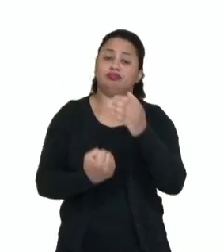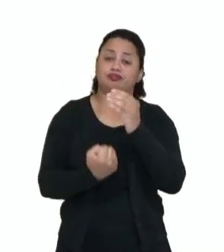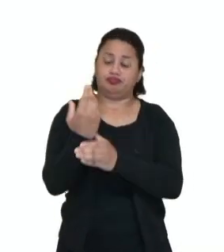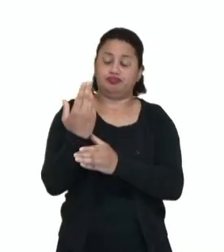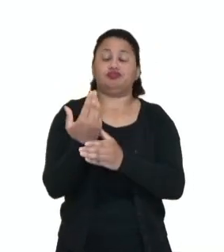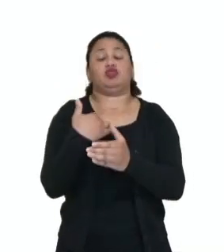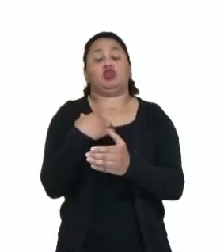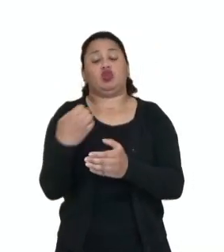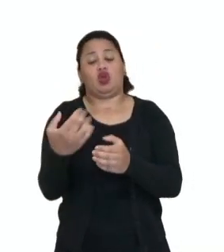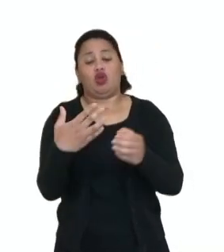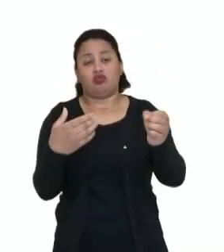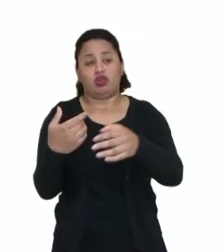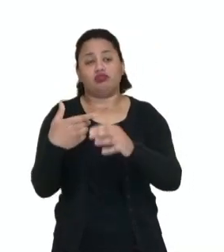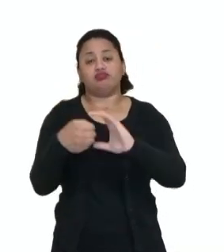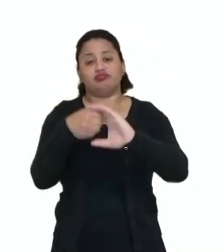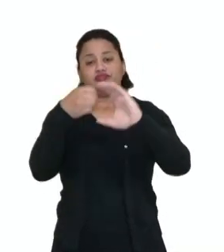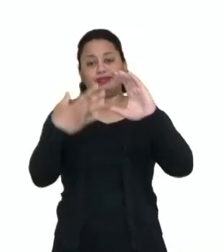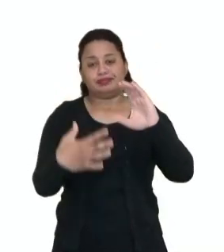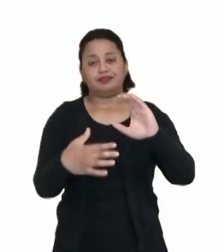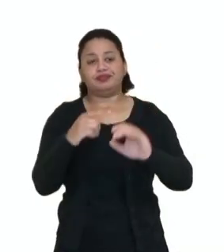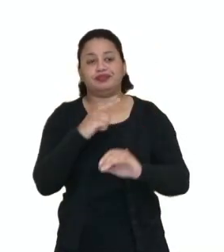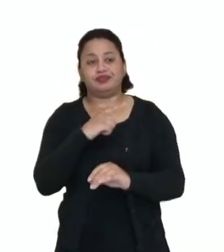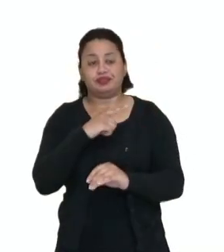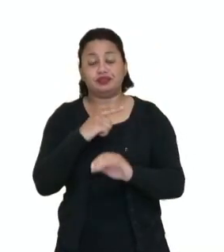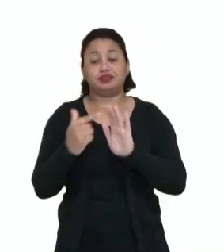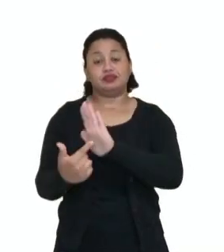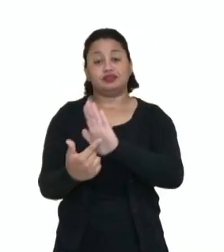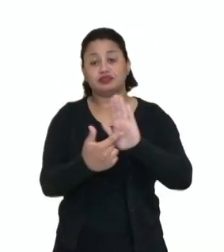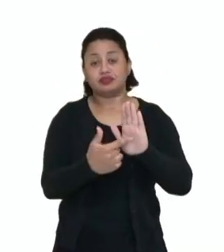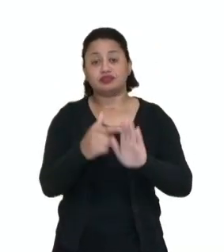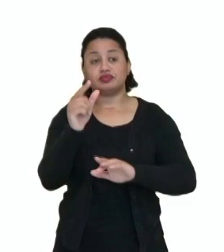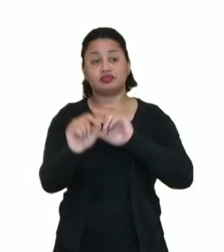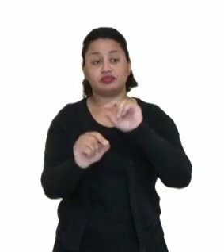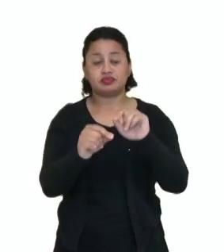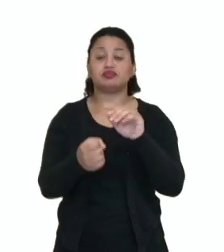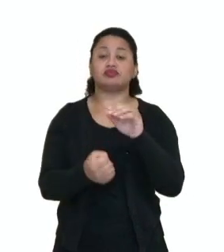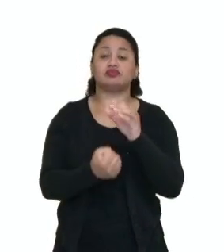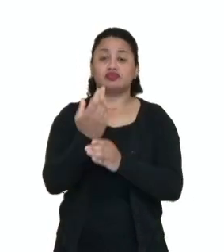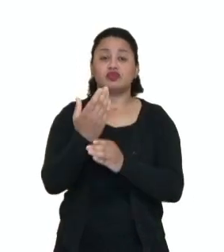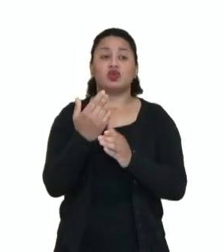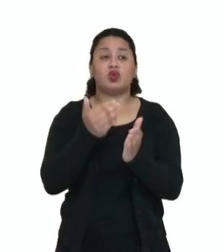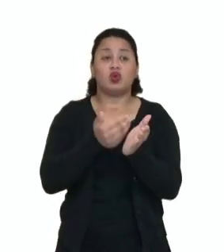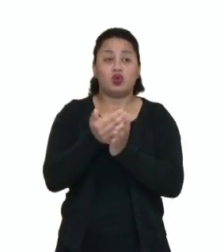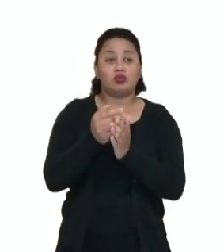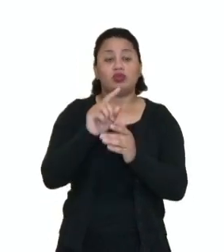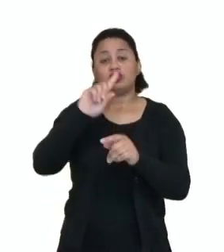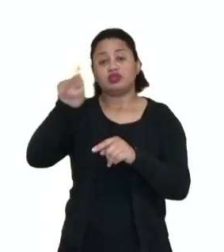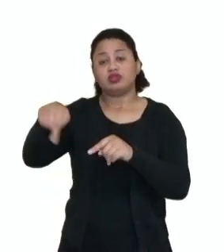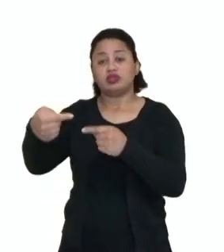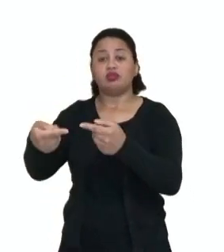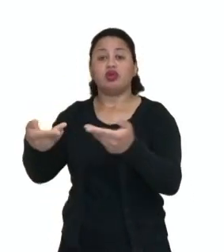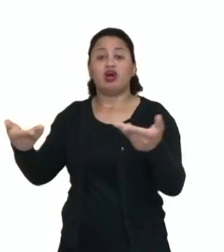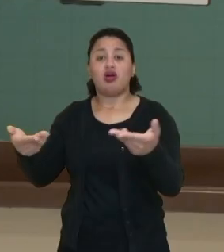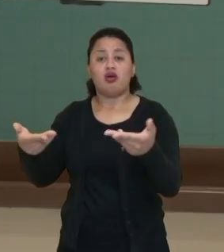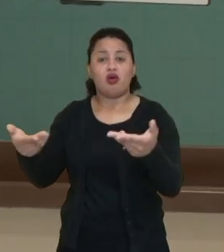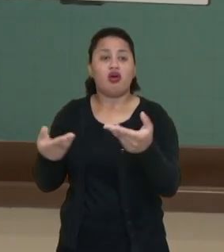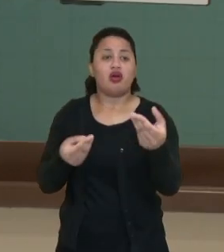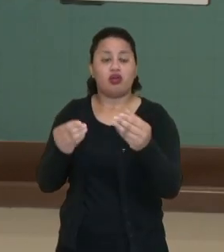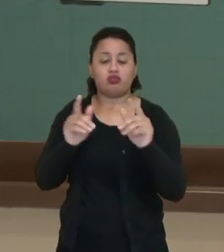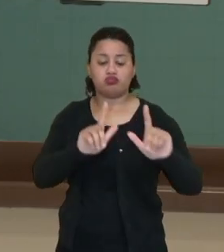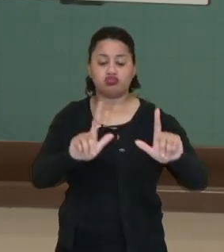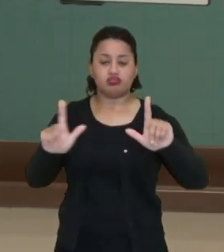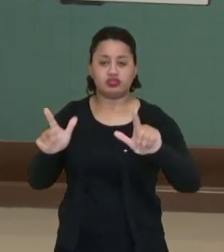as novidades, as suas características. Então, aqui está mostrando para nós, né? O surgimento, né? O início e como hoje, né?